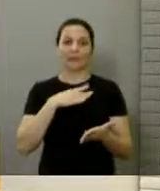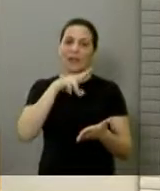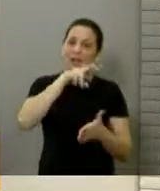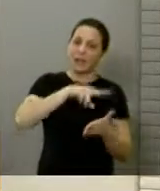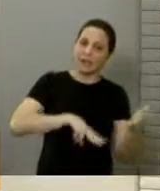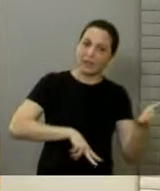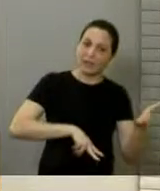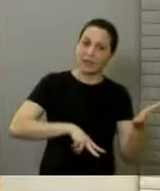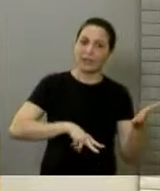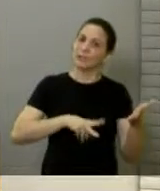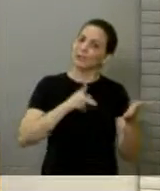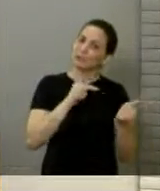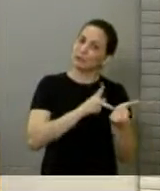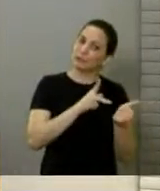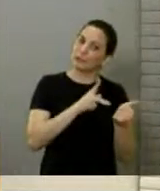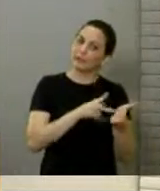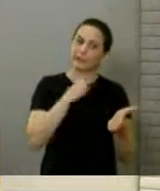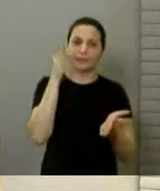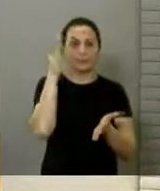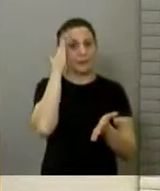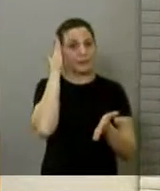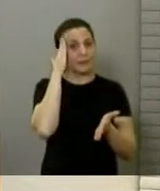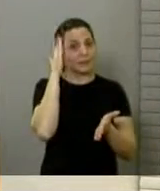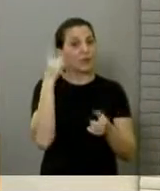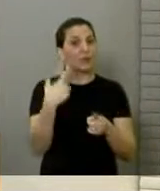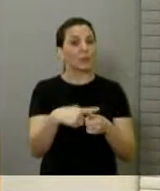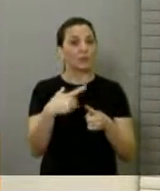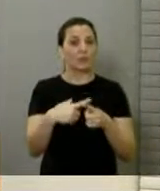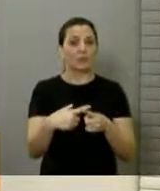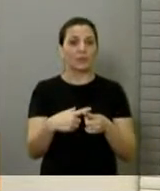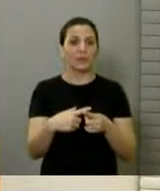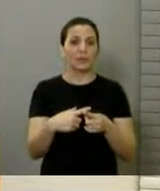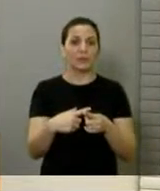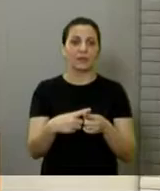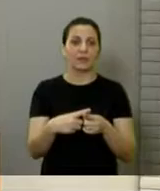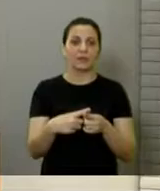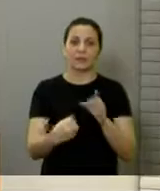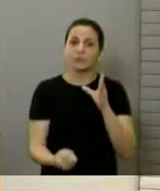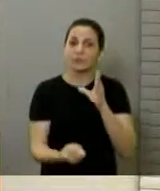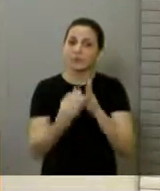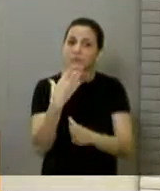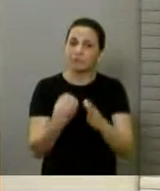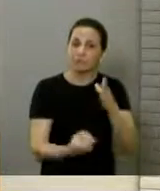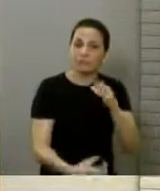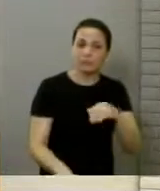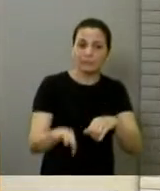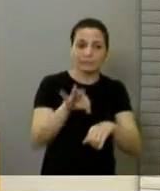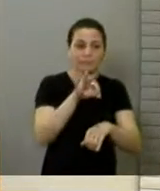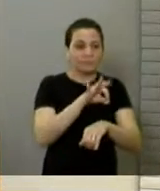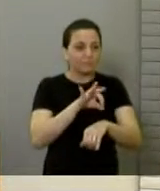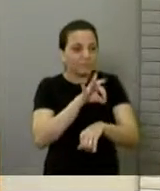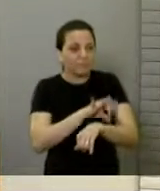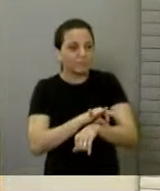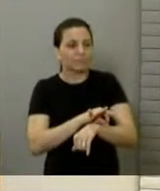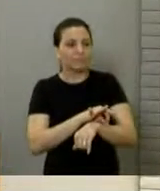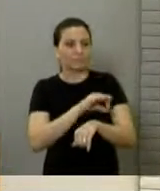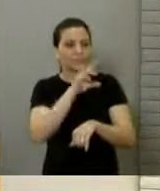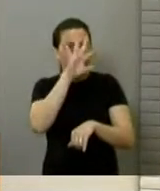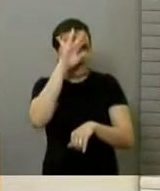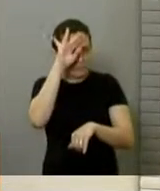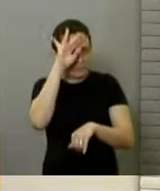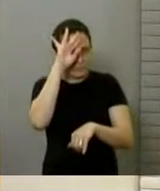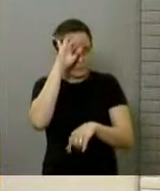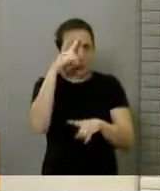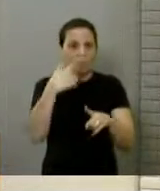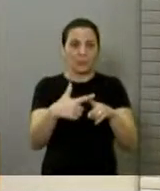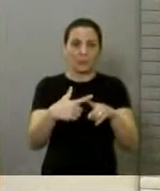que você vai entender por que que, de repente, a dengue começou a nos afligir. E hoje a dengue não é um